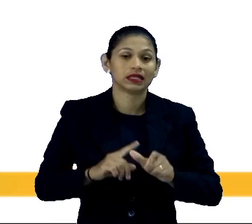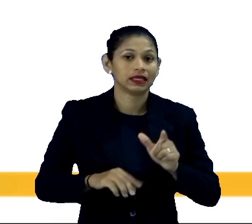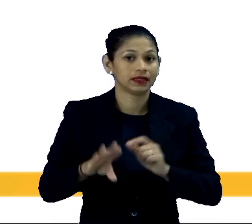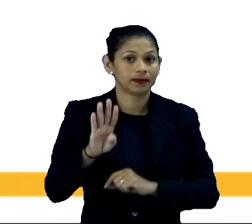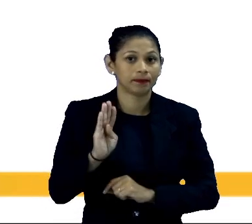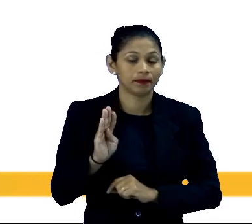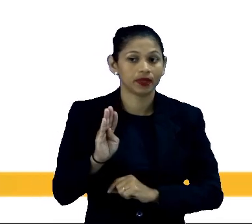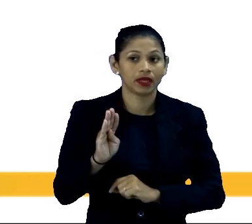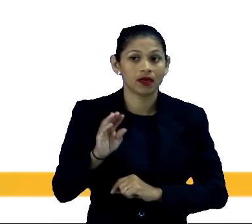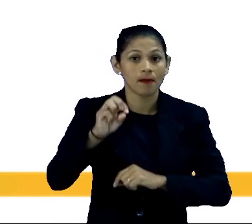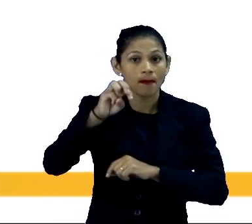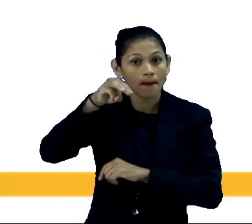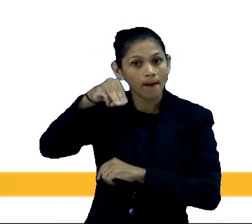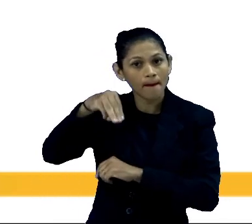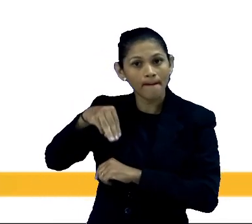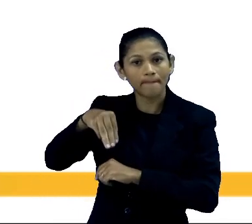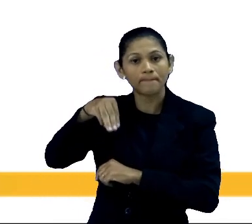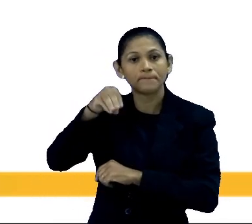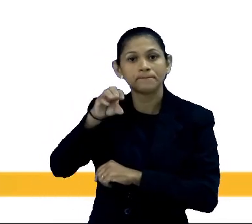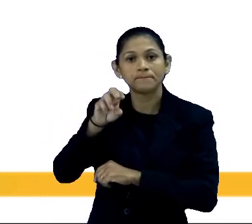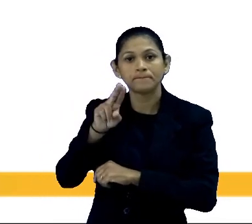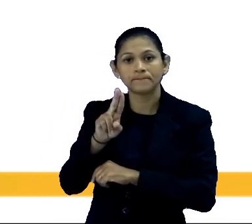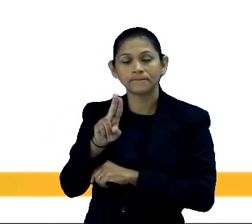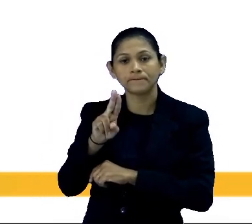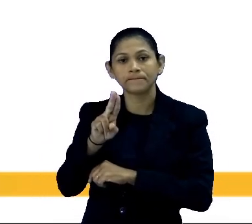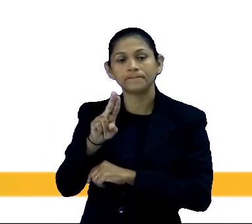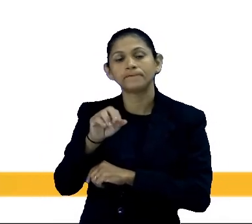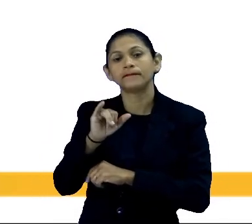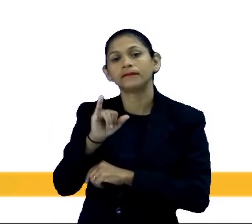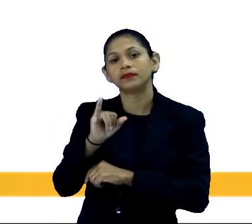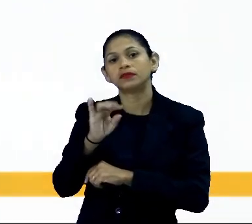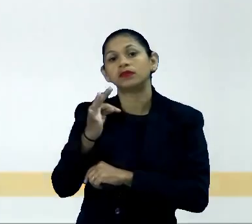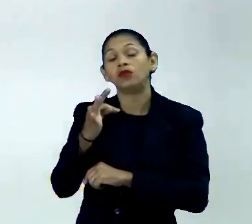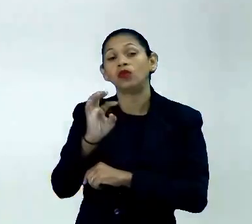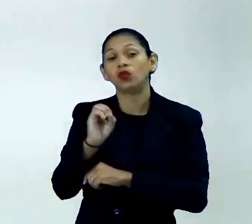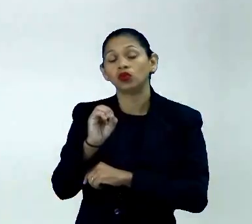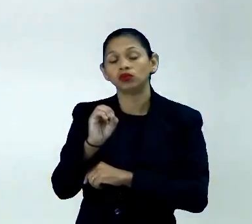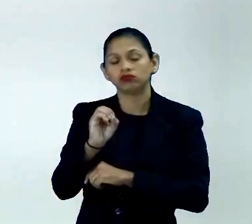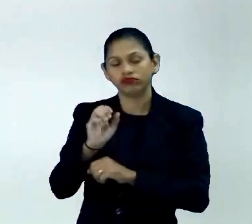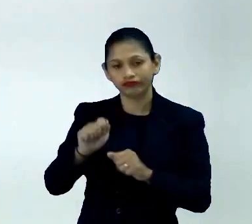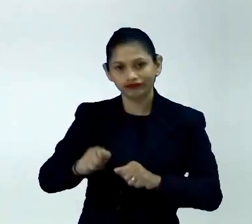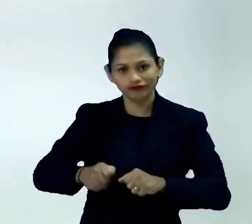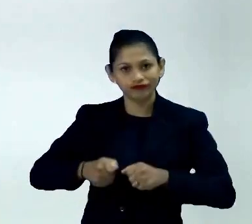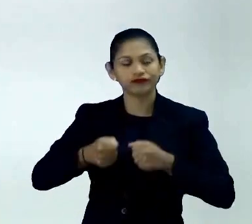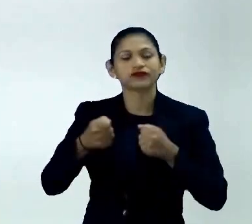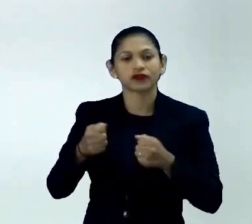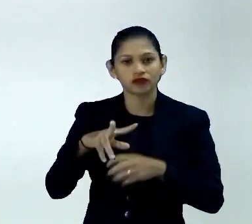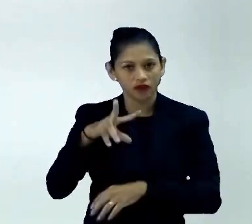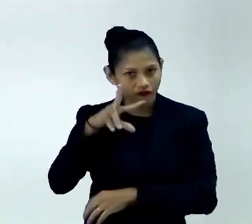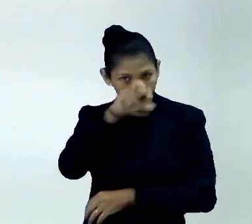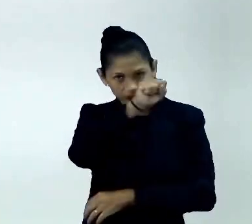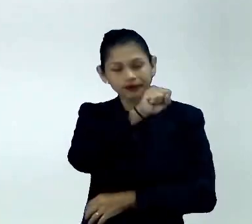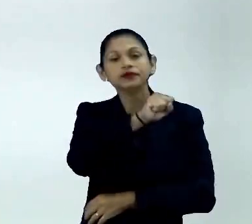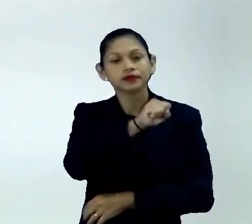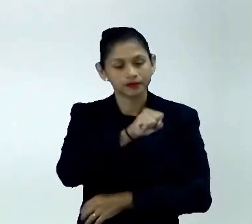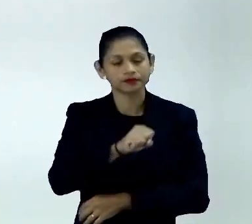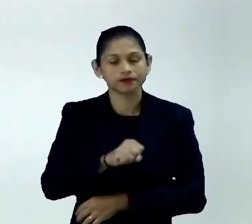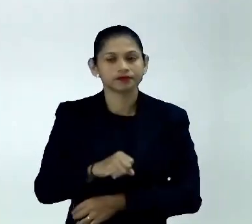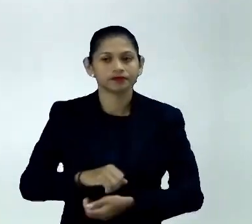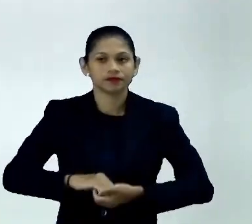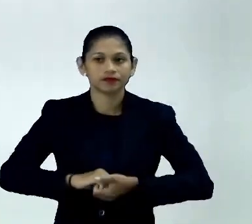B. Judiaram dele muito tempo. Esse muito é intensidade, tá? Muito. É uma coisa intensa. Eu